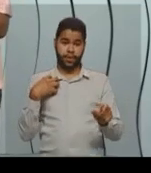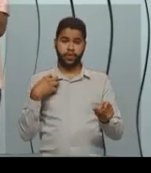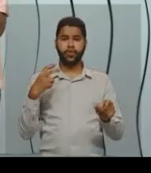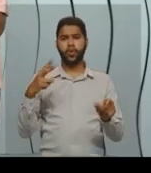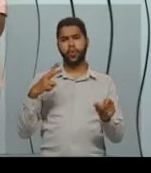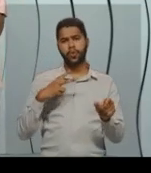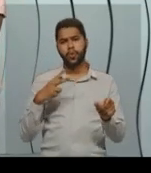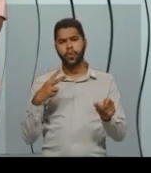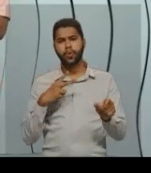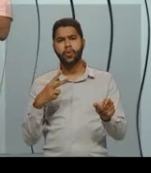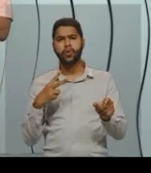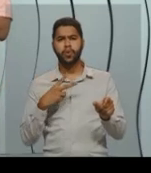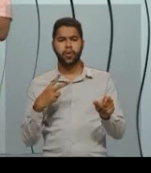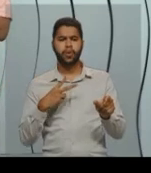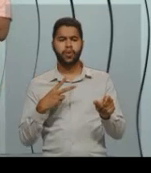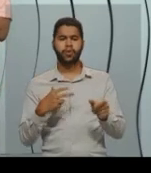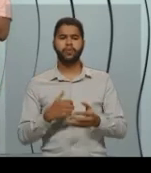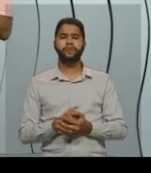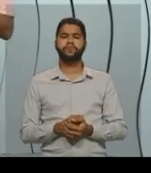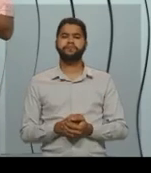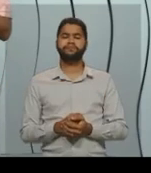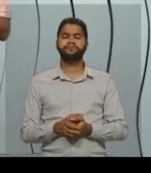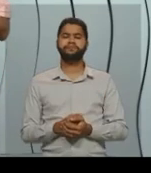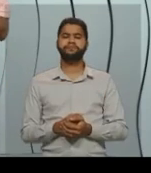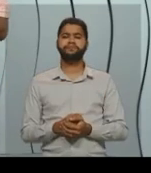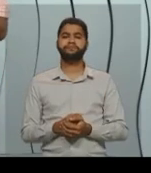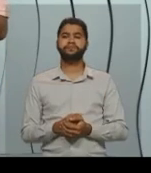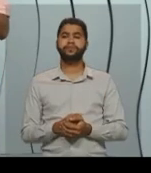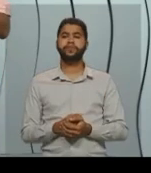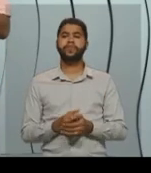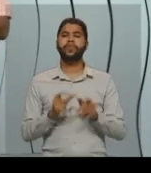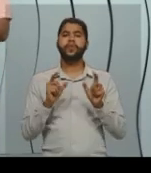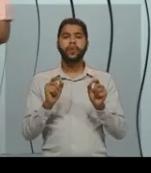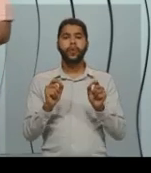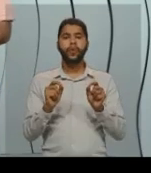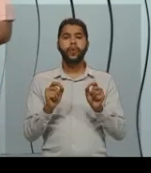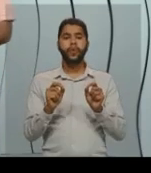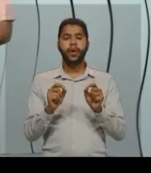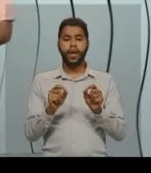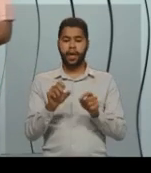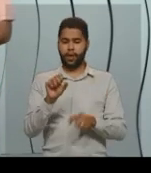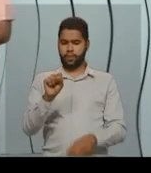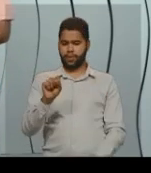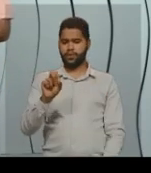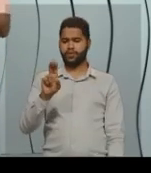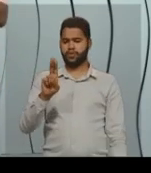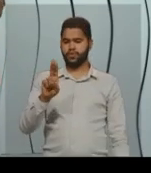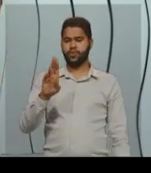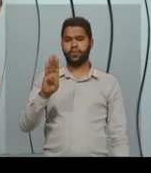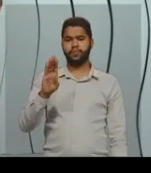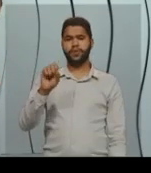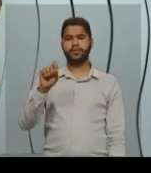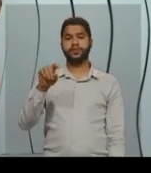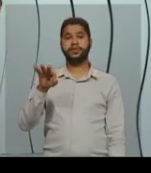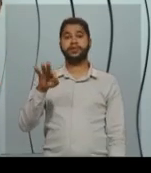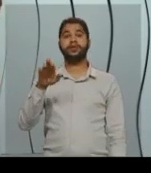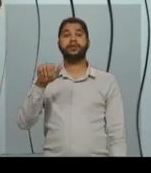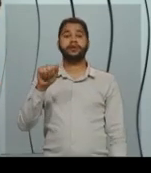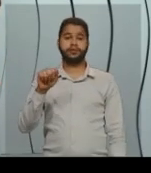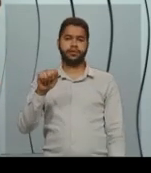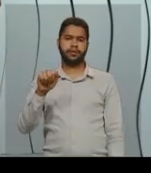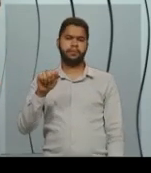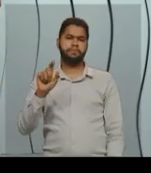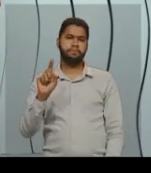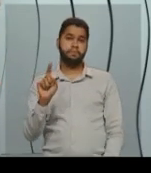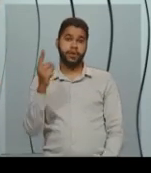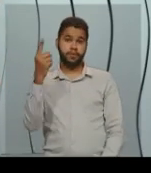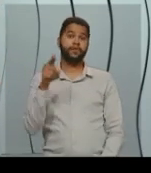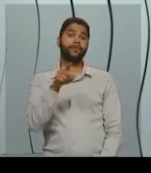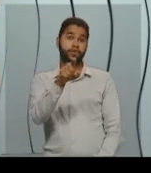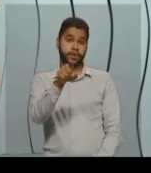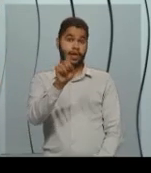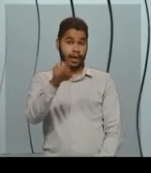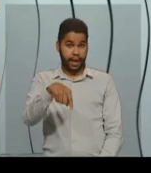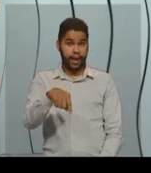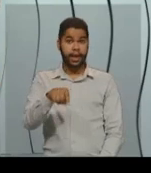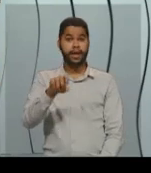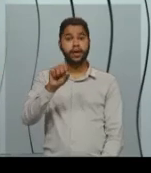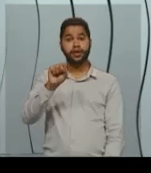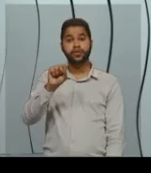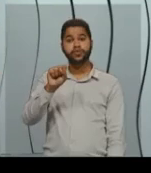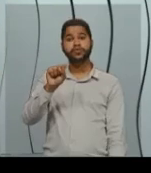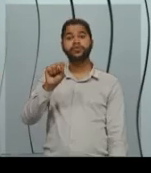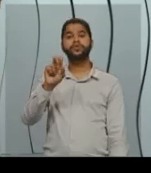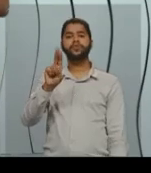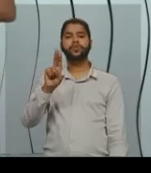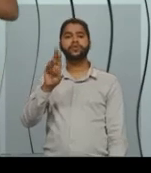particular, o indivíduo enquanto ser particular, ele é uma substância primeira. Então você é uma substância primeira